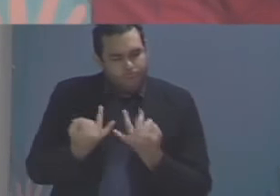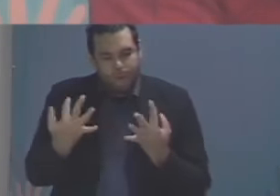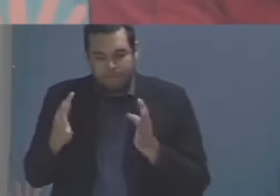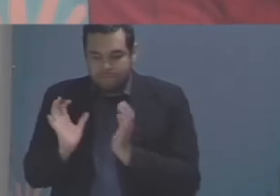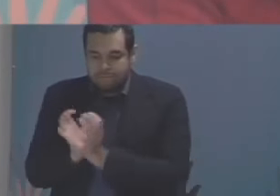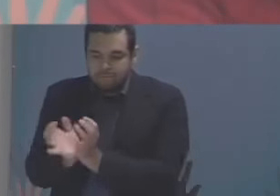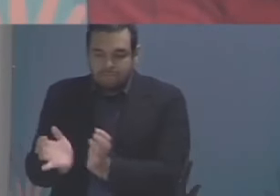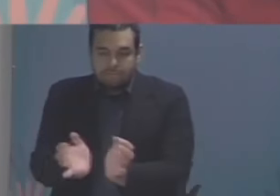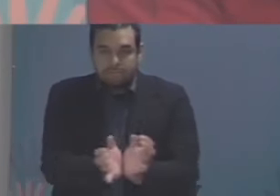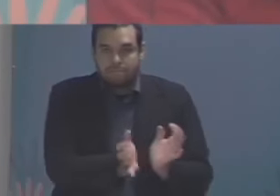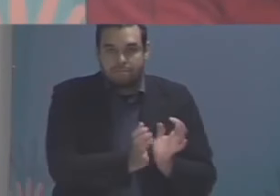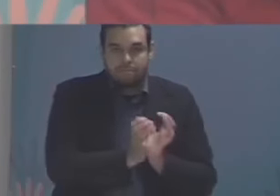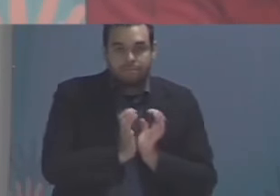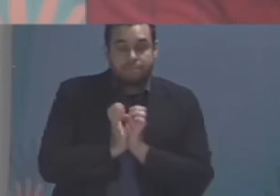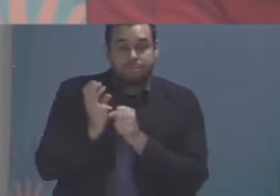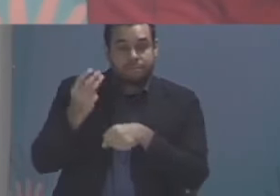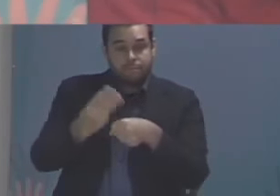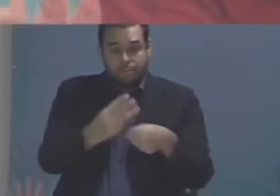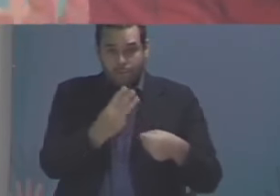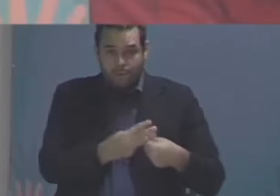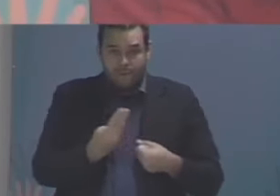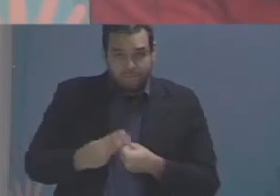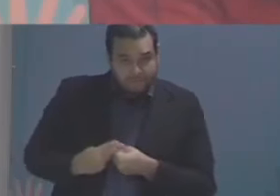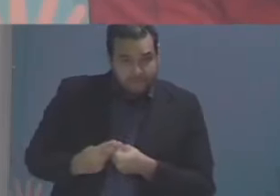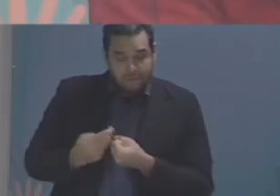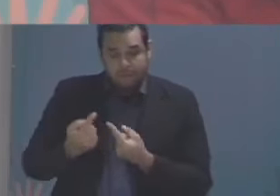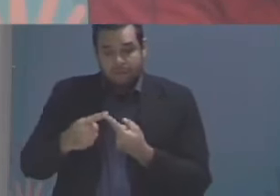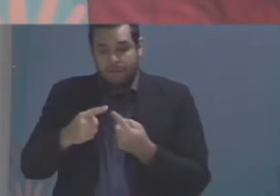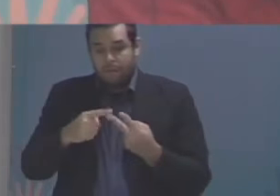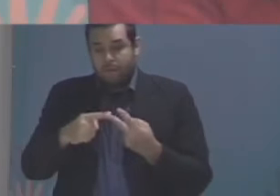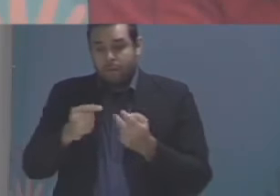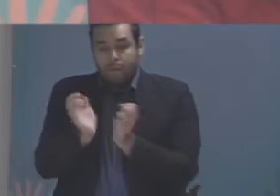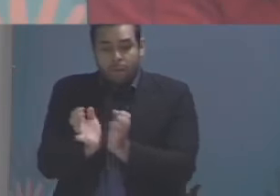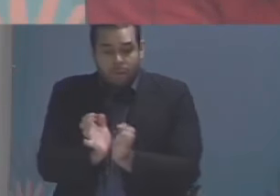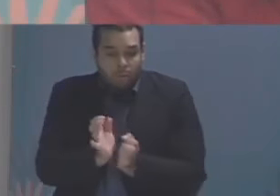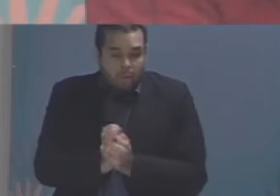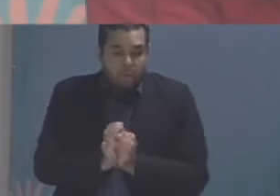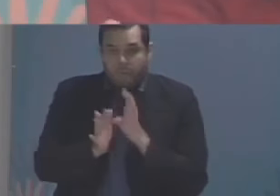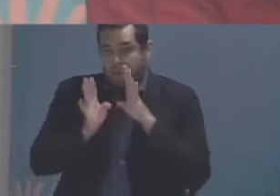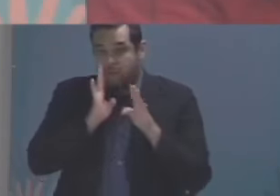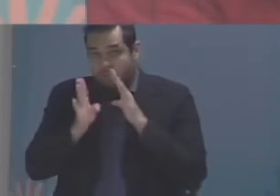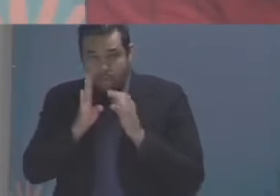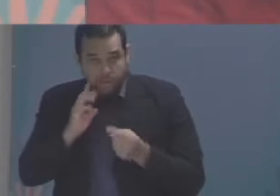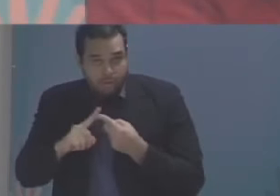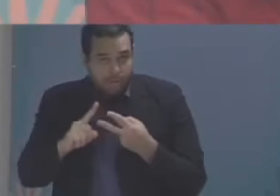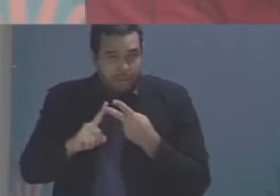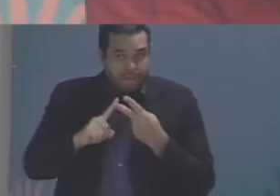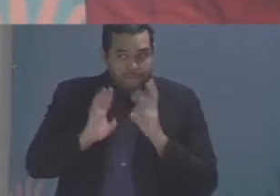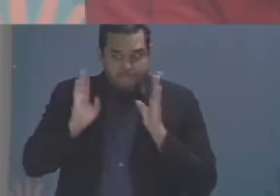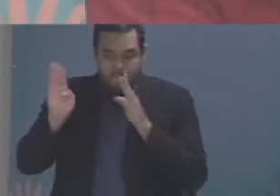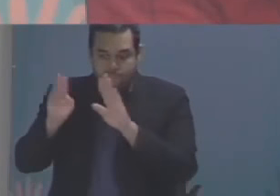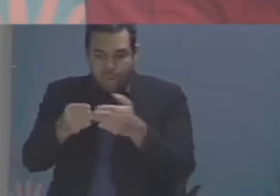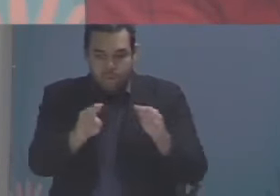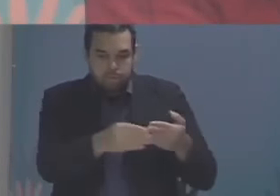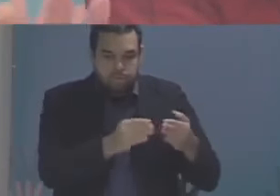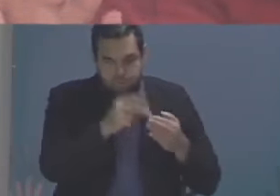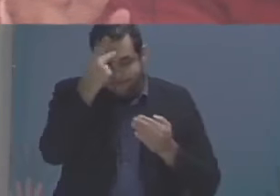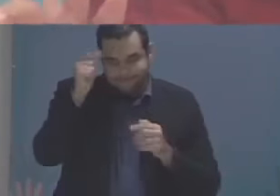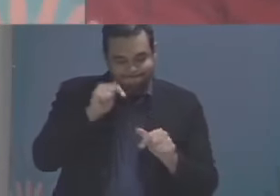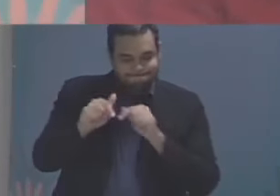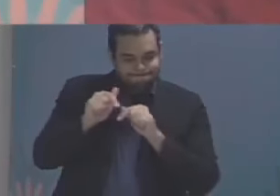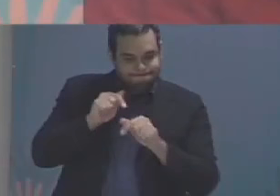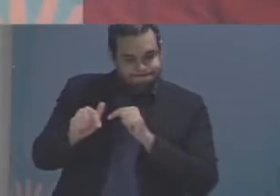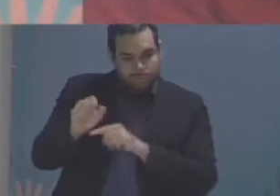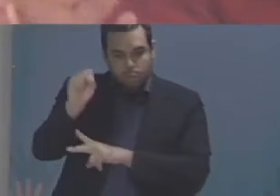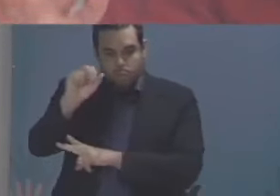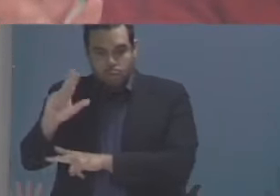grupos por WhatsApp, de grupos no Facebook, de fóruns de trabalhadores. Fóruns de